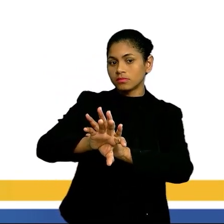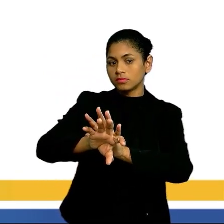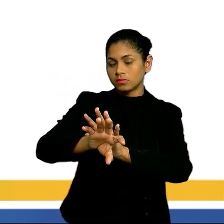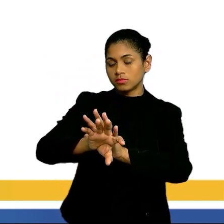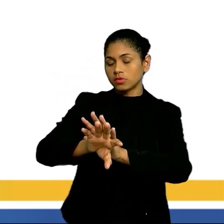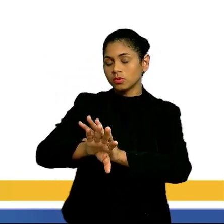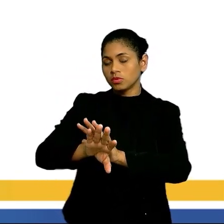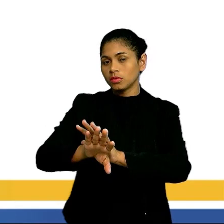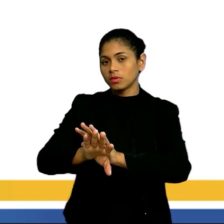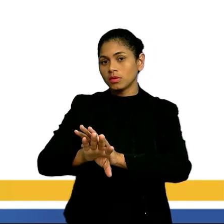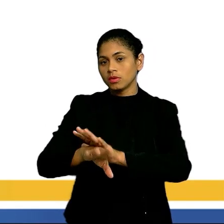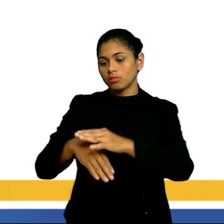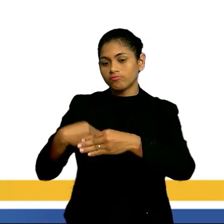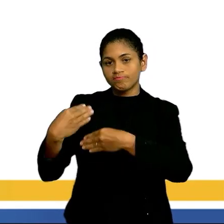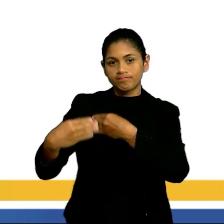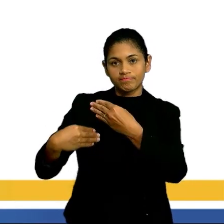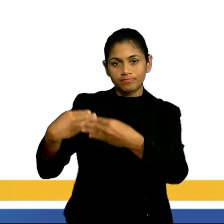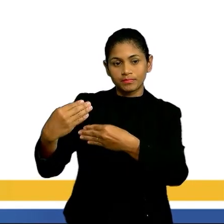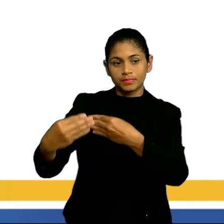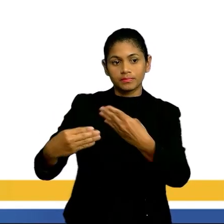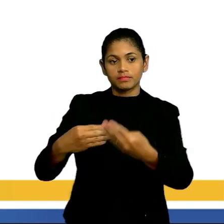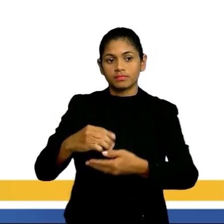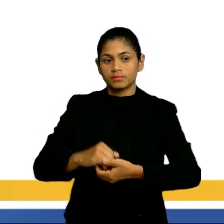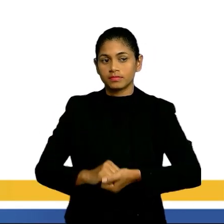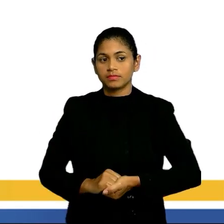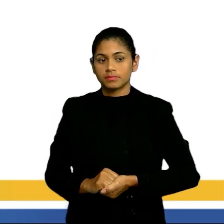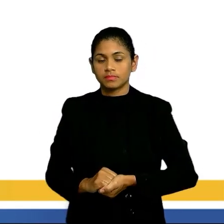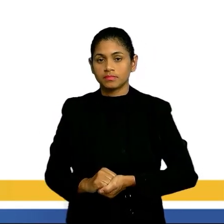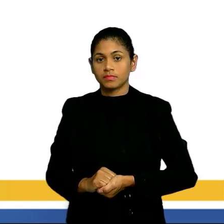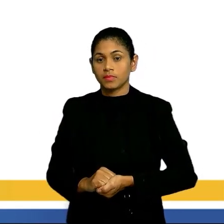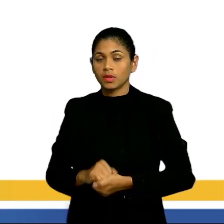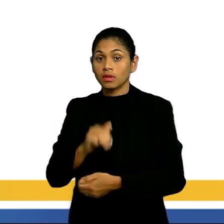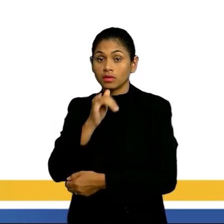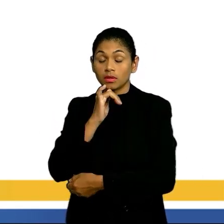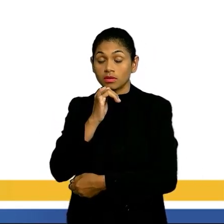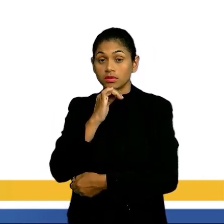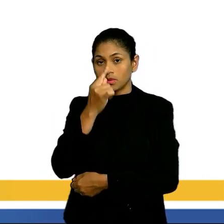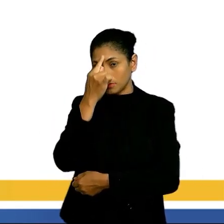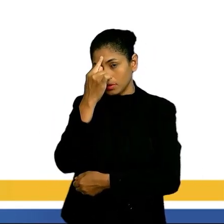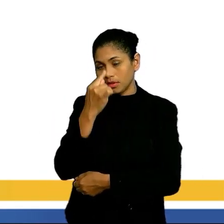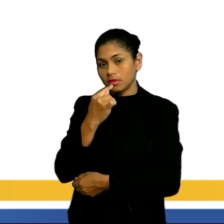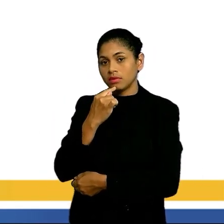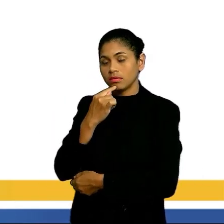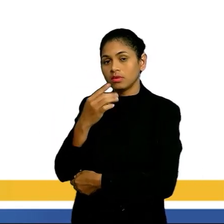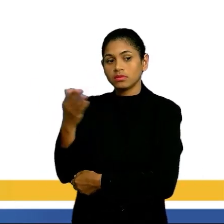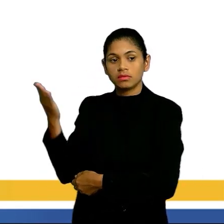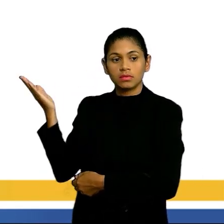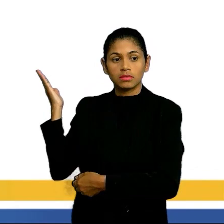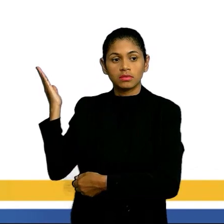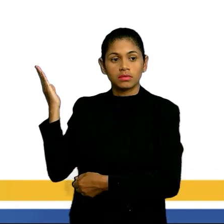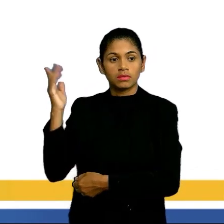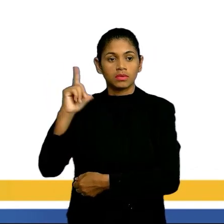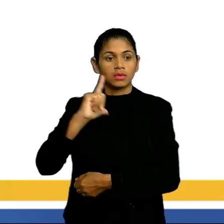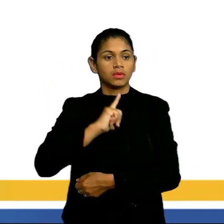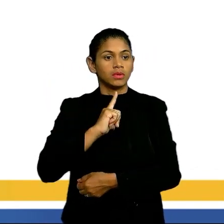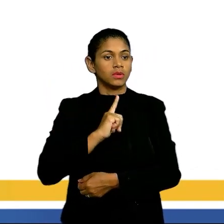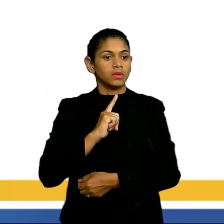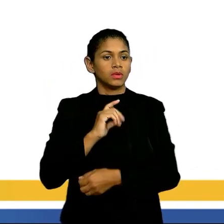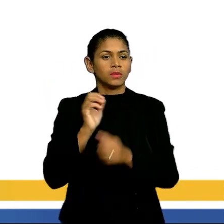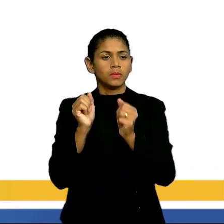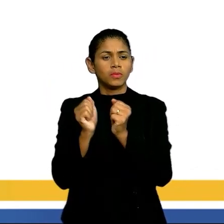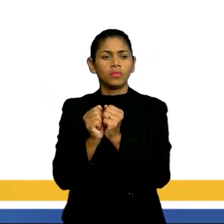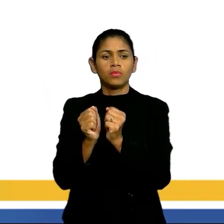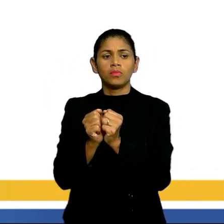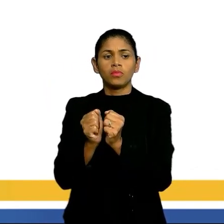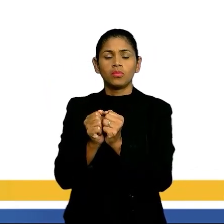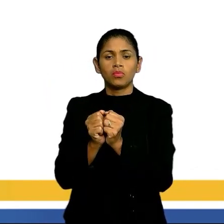Ao longo da evolução. No caso aqui, nesse gráfico, né, pessoal, a gente tem bem aqui próximo